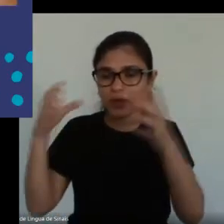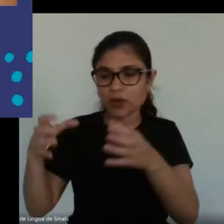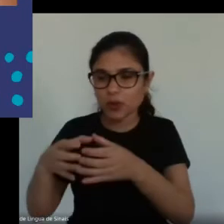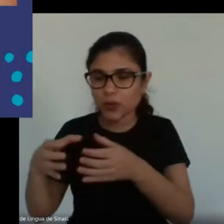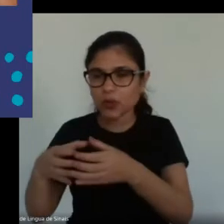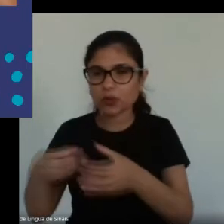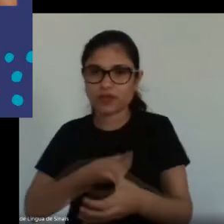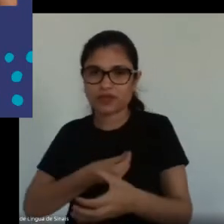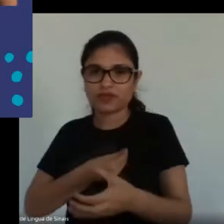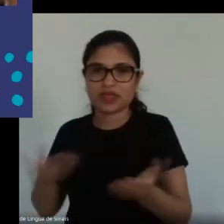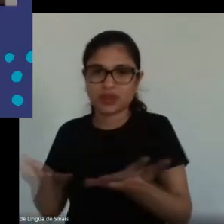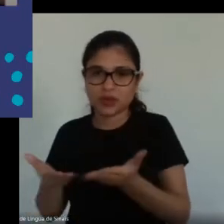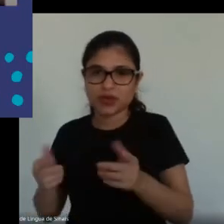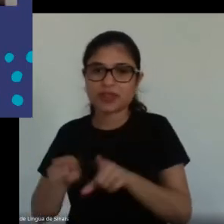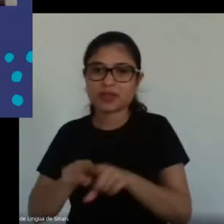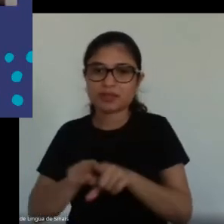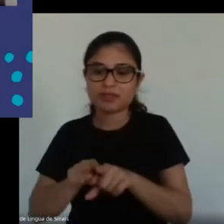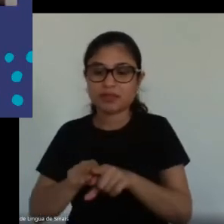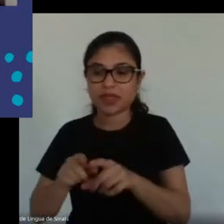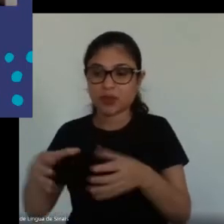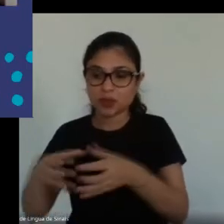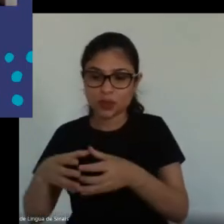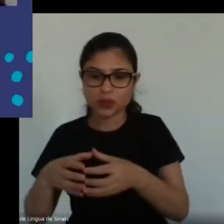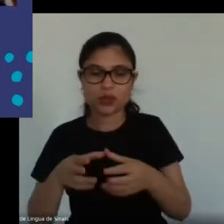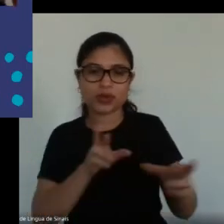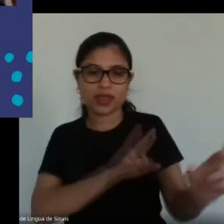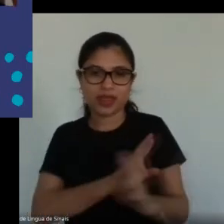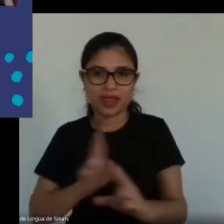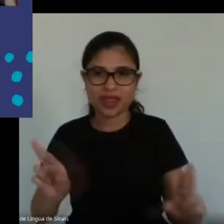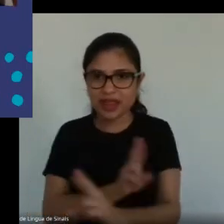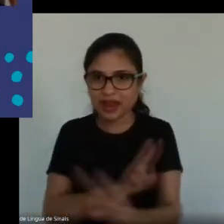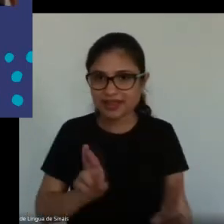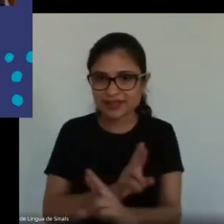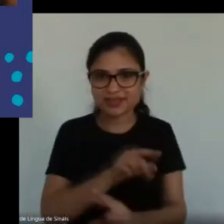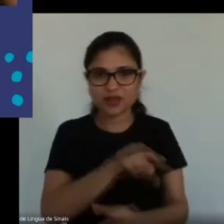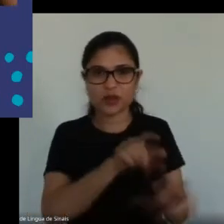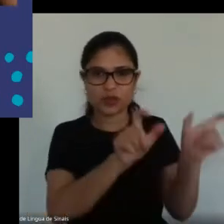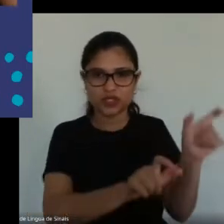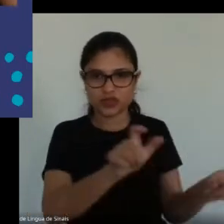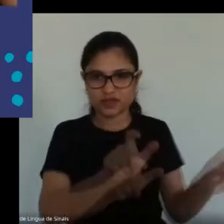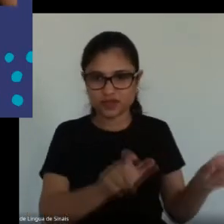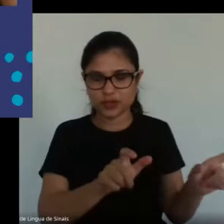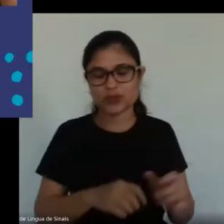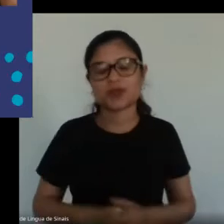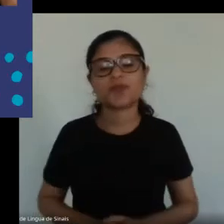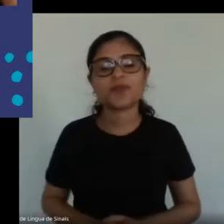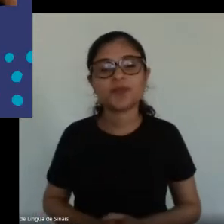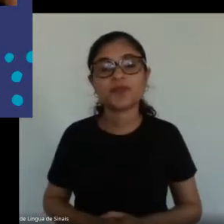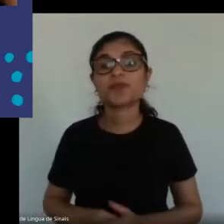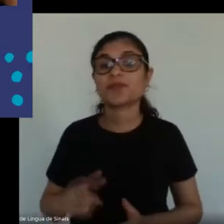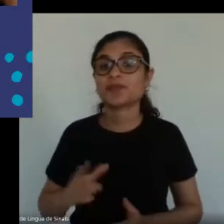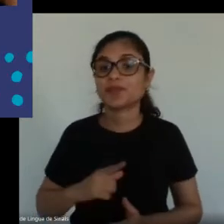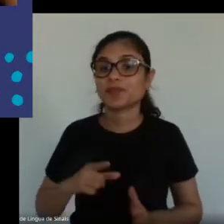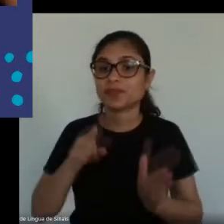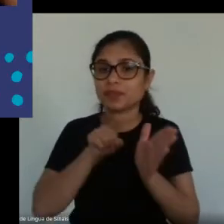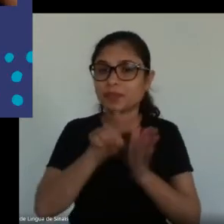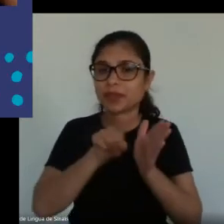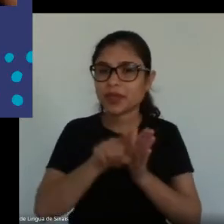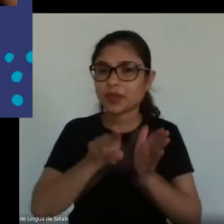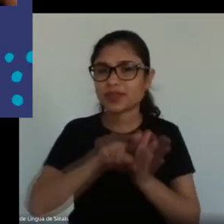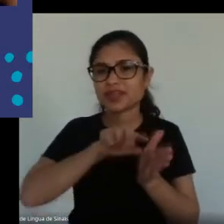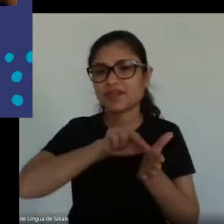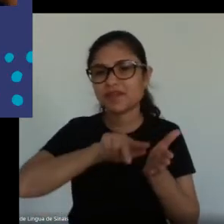qual é essa relação com os indivíduos. A gente teve várias perguntas aqui no chat,